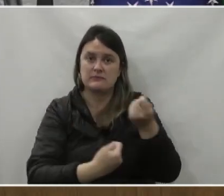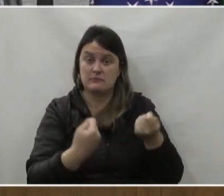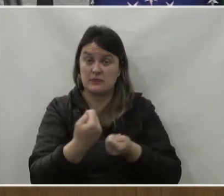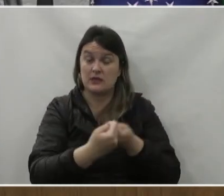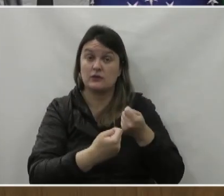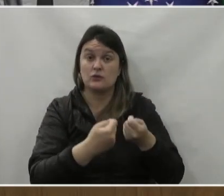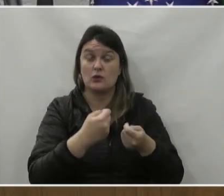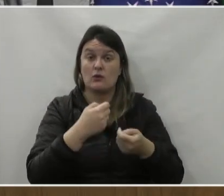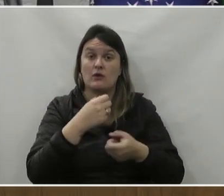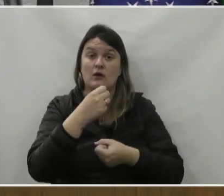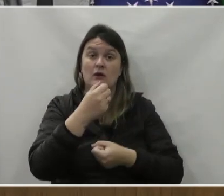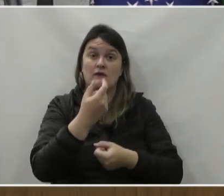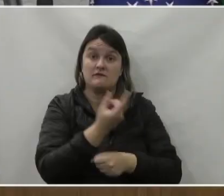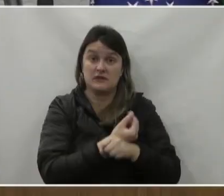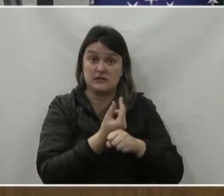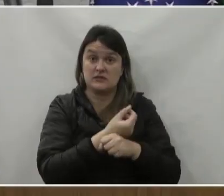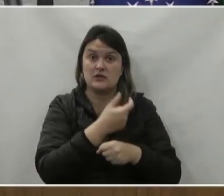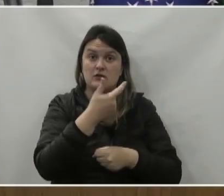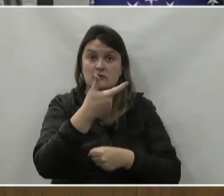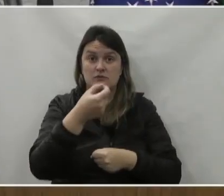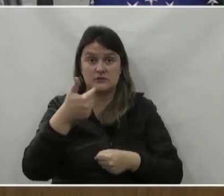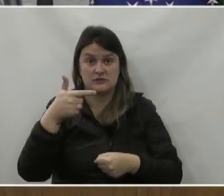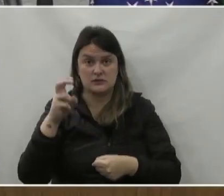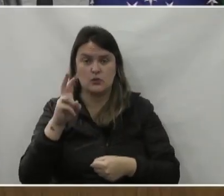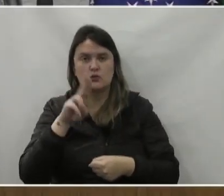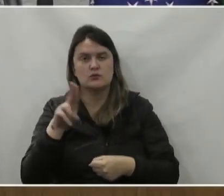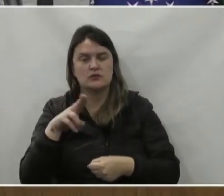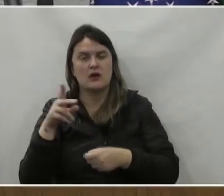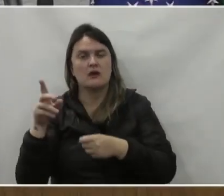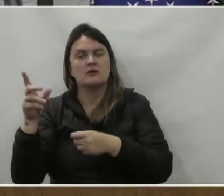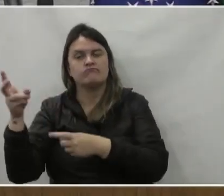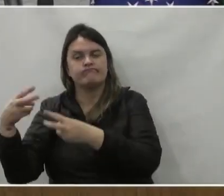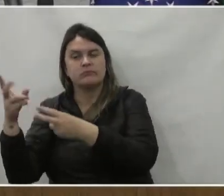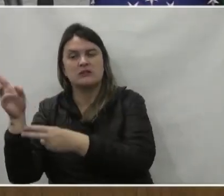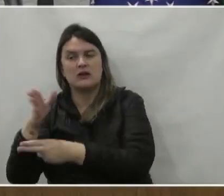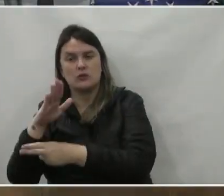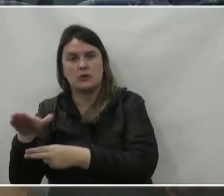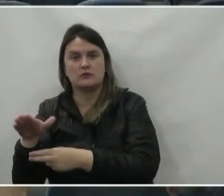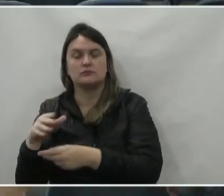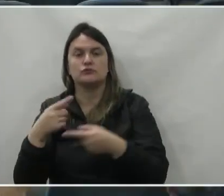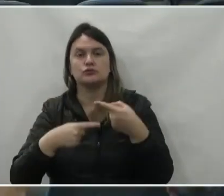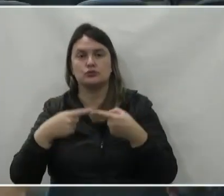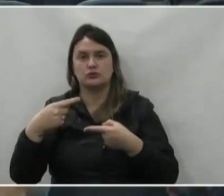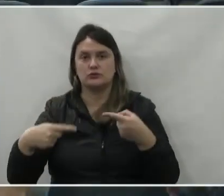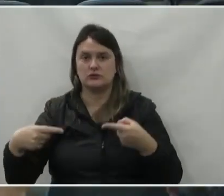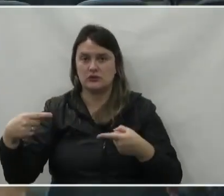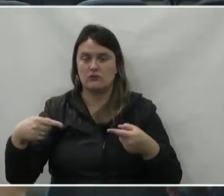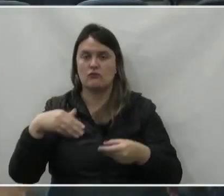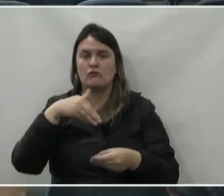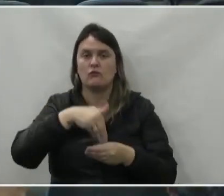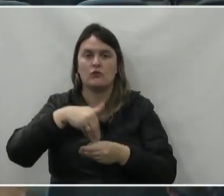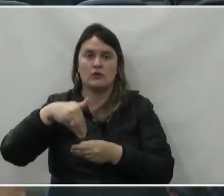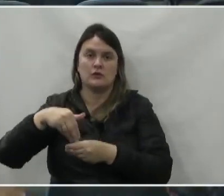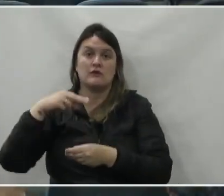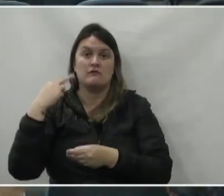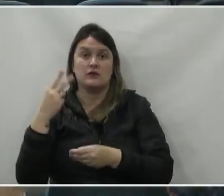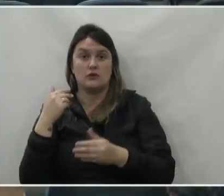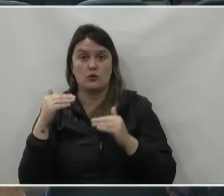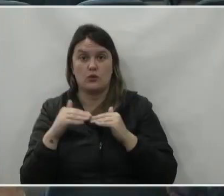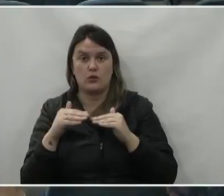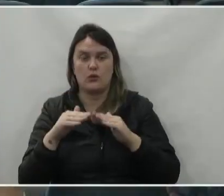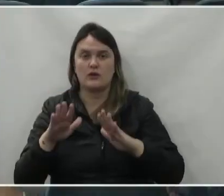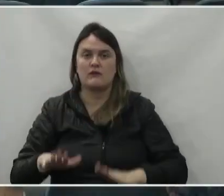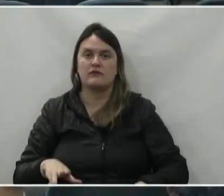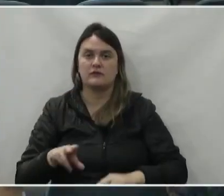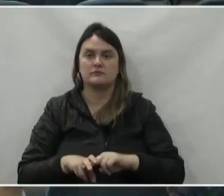do Exercício Financeiro de 2025 com recursos de anulação. Em discussão? Em votação, senhores vereadores que